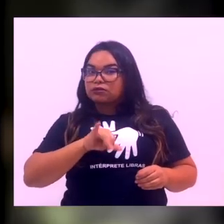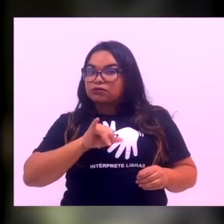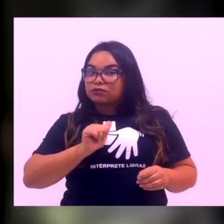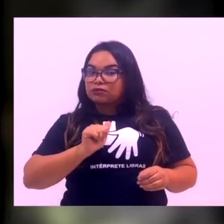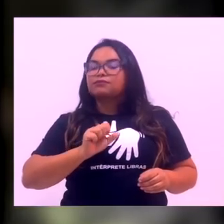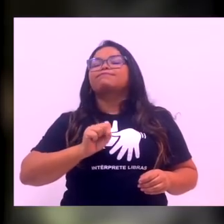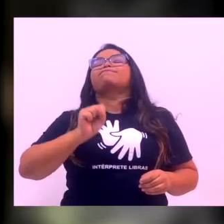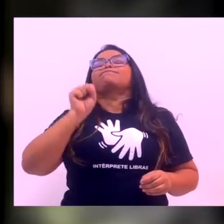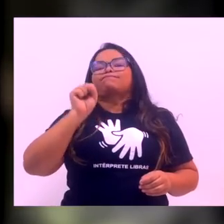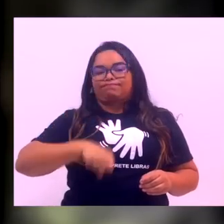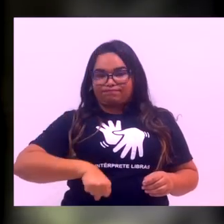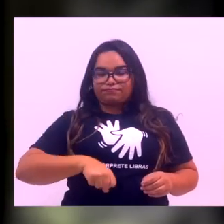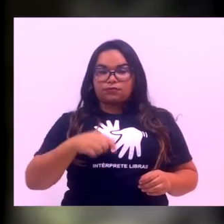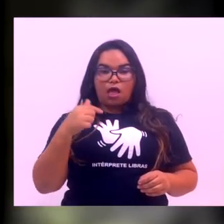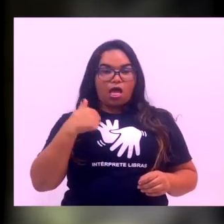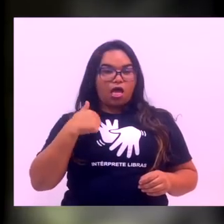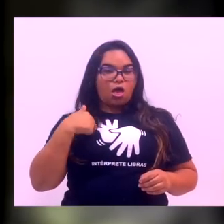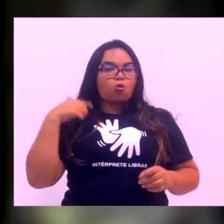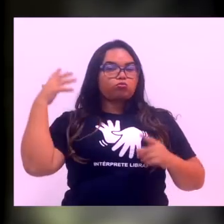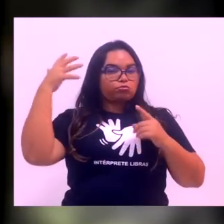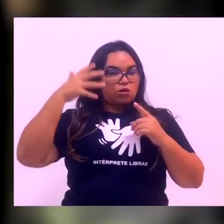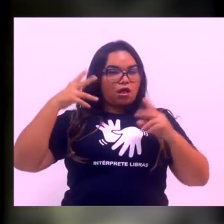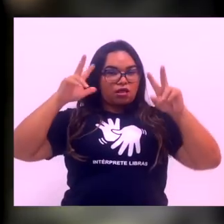Sim, nós ensinamos.